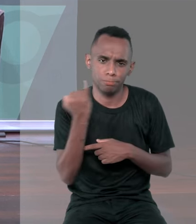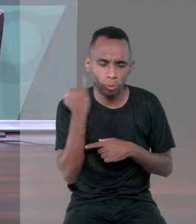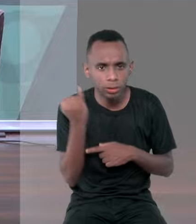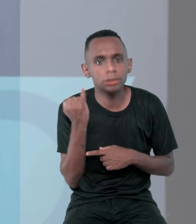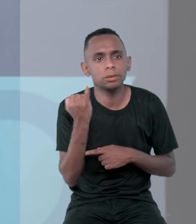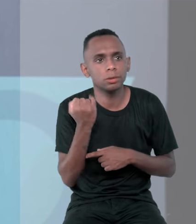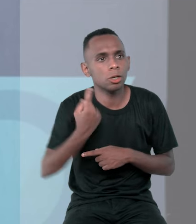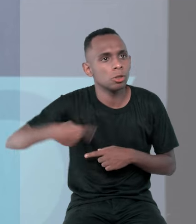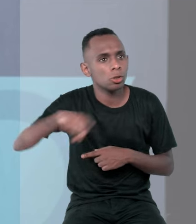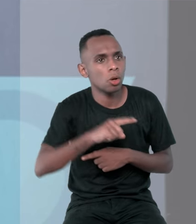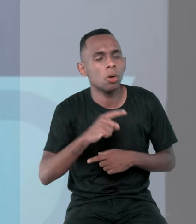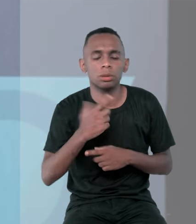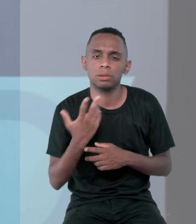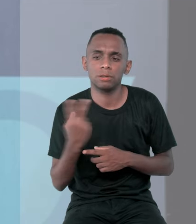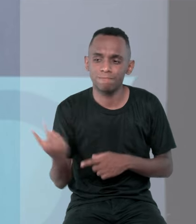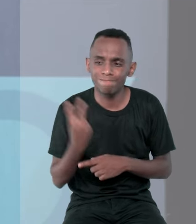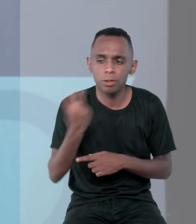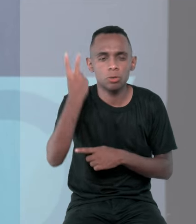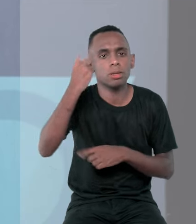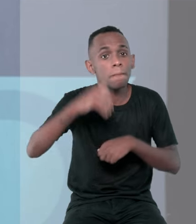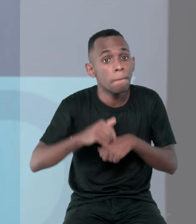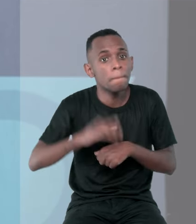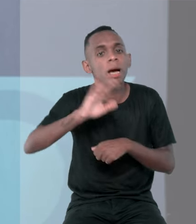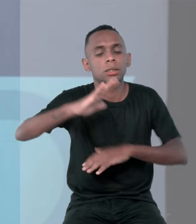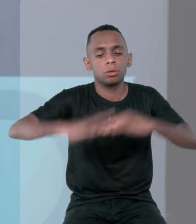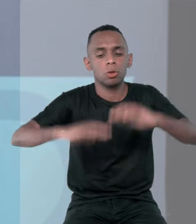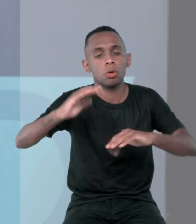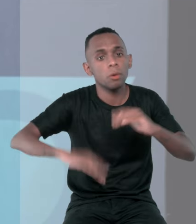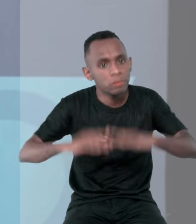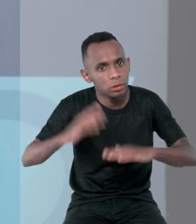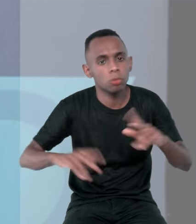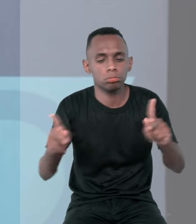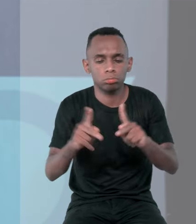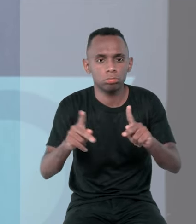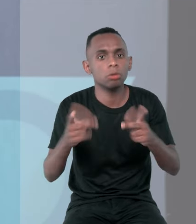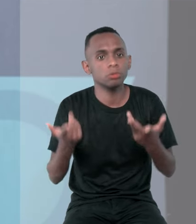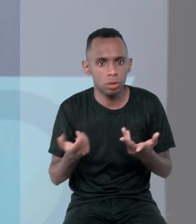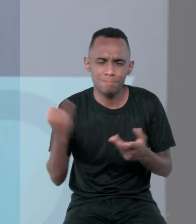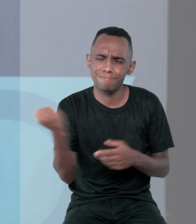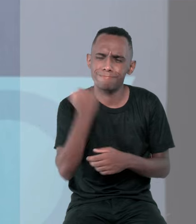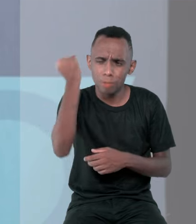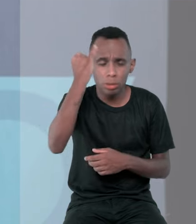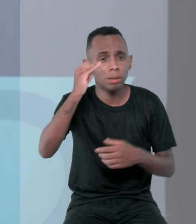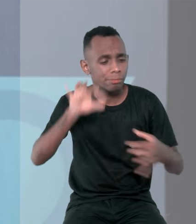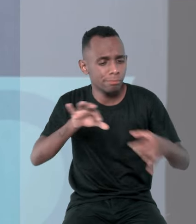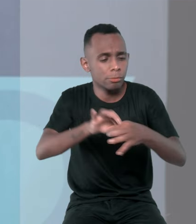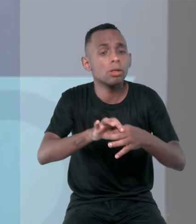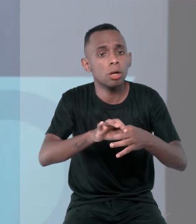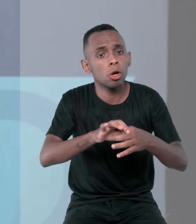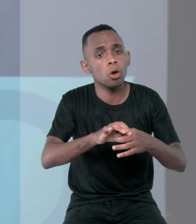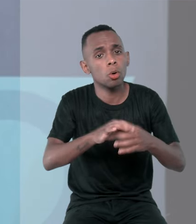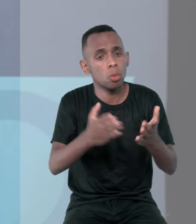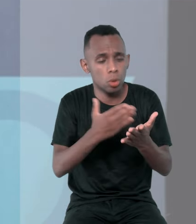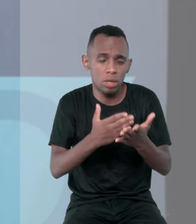gente valorize ainda mais essa profissão que é tão importante e que tem a ver também com O Avesso da Pele. Então, a